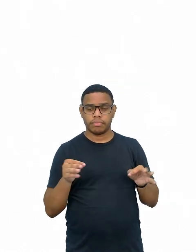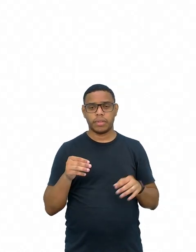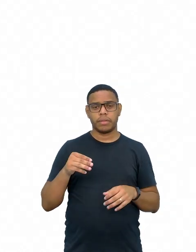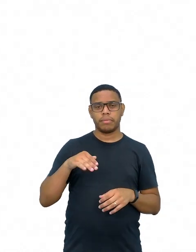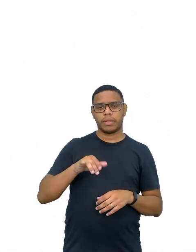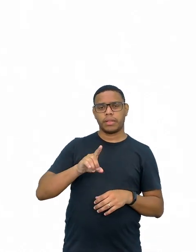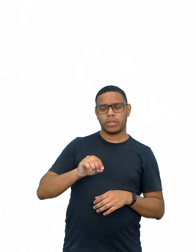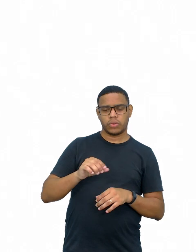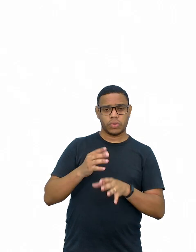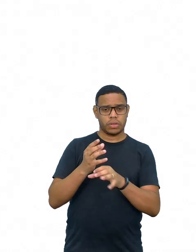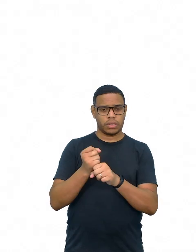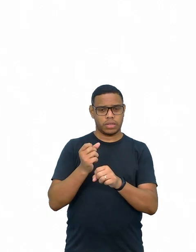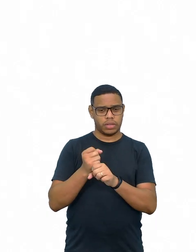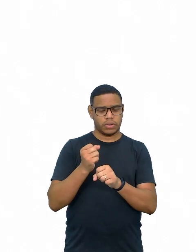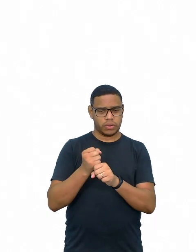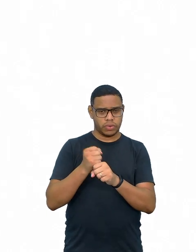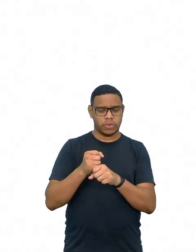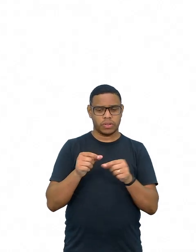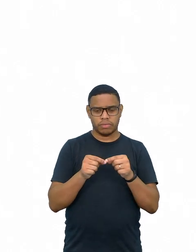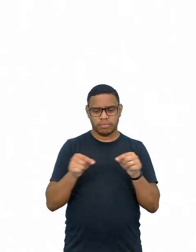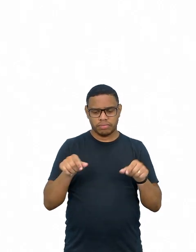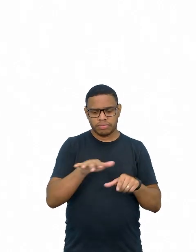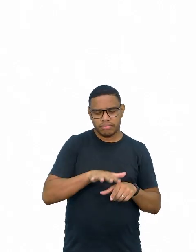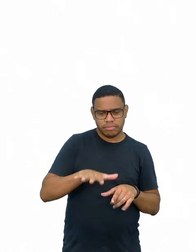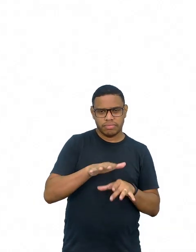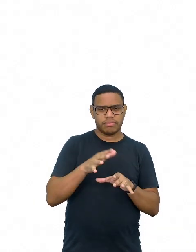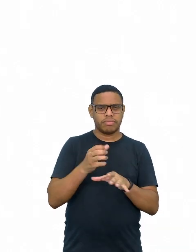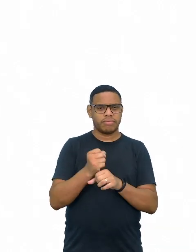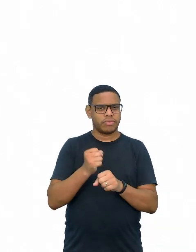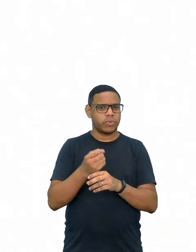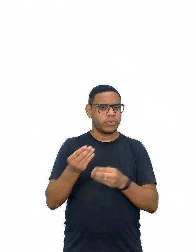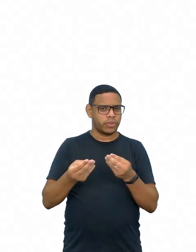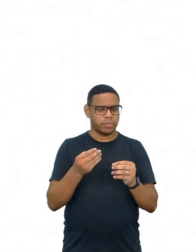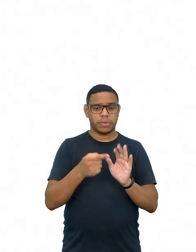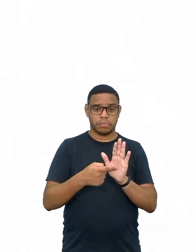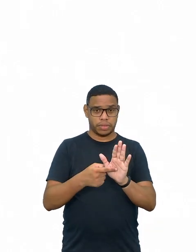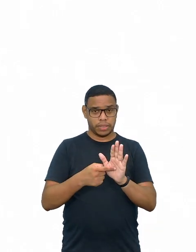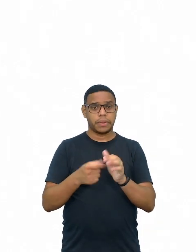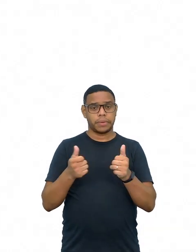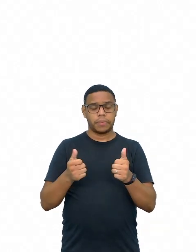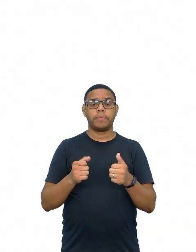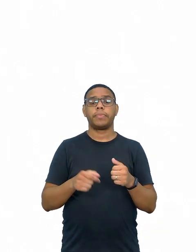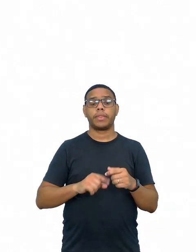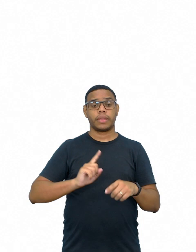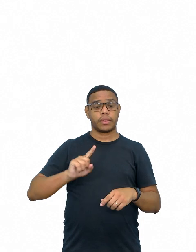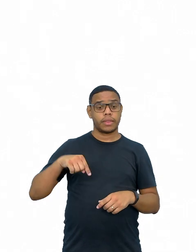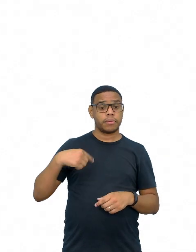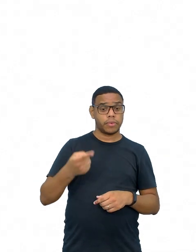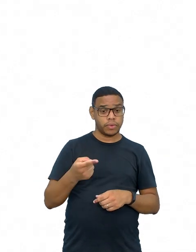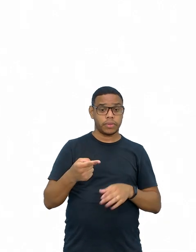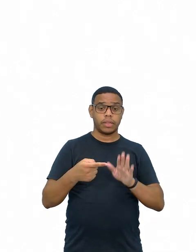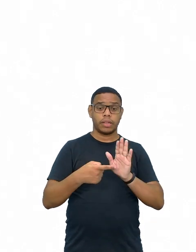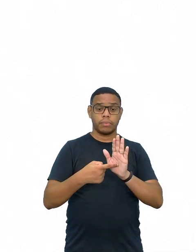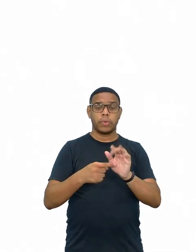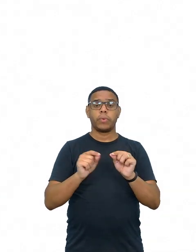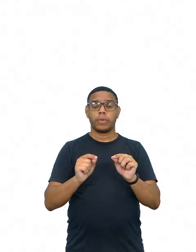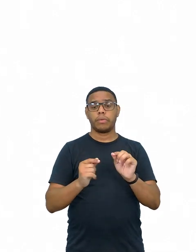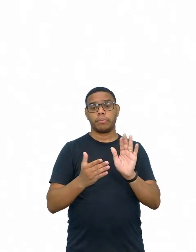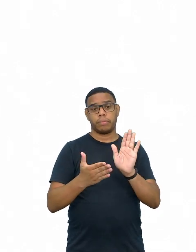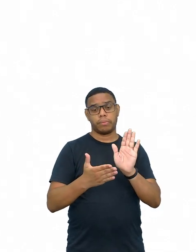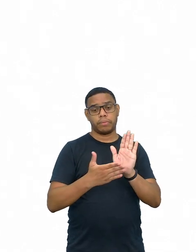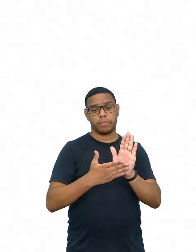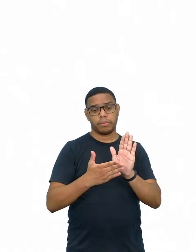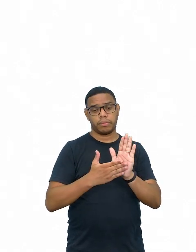médio, cálculo de perímetro e cálculo de área. Depois, a gente vai apresentar